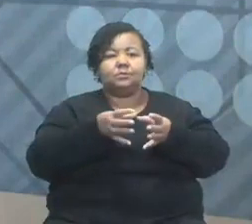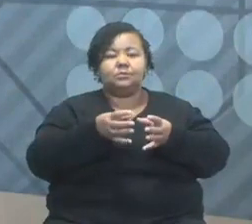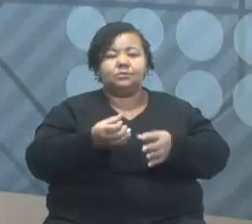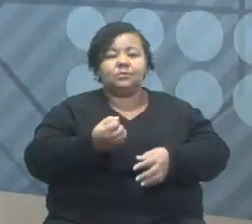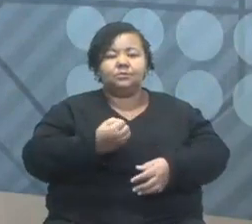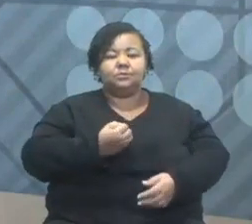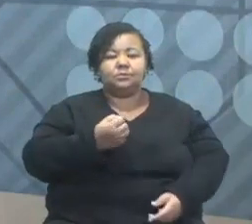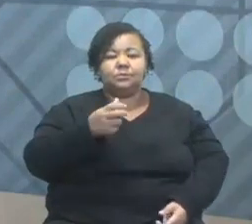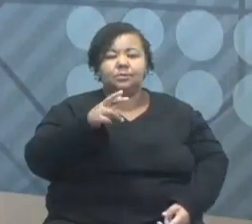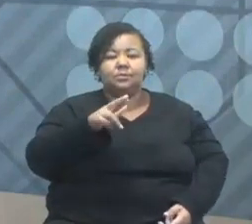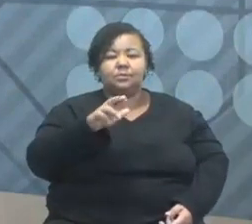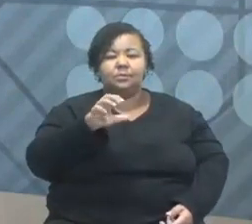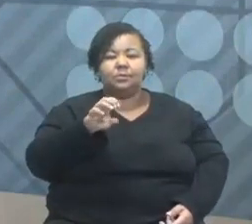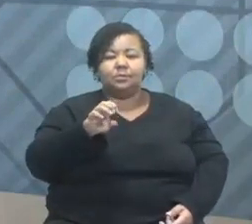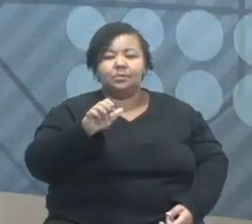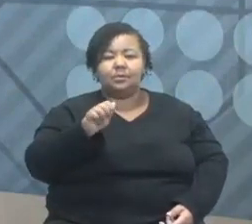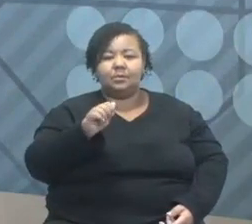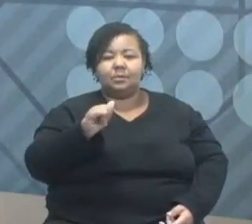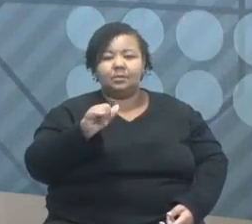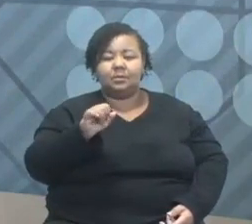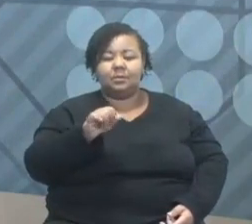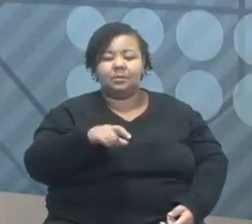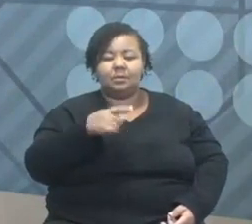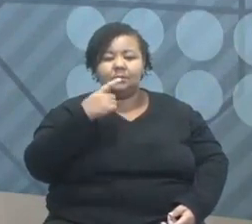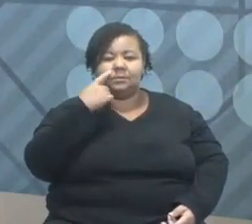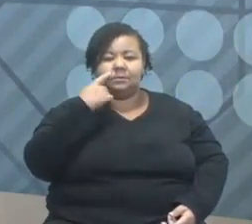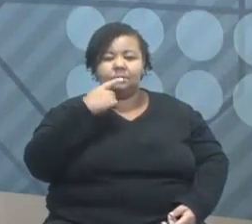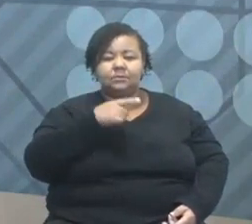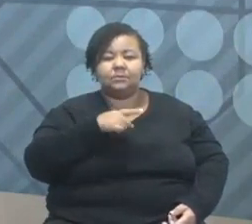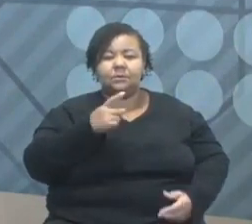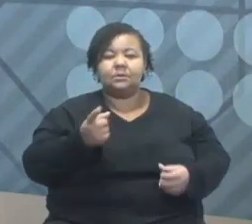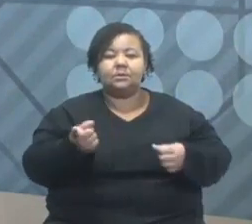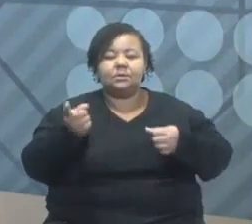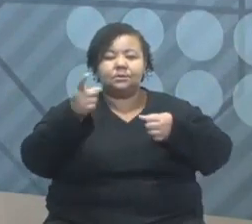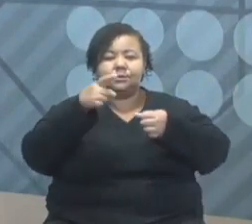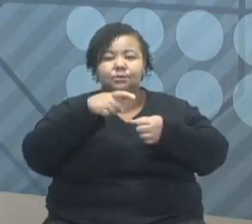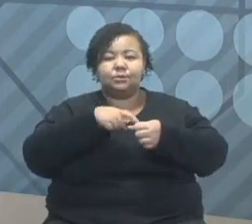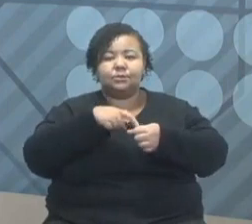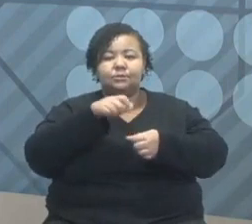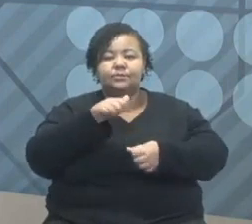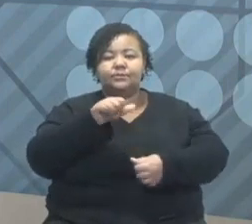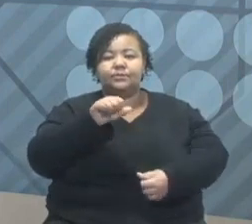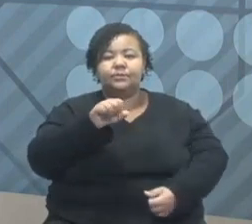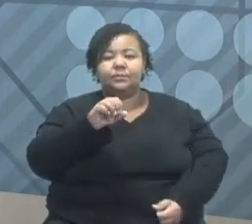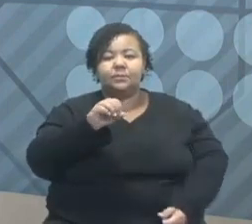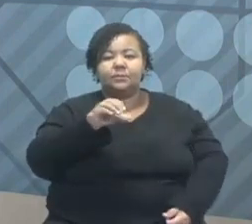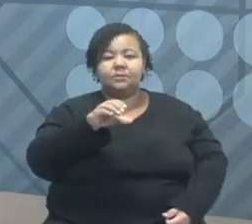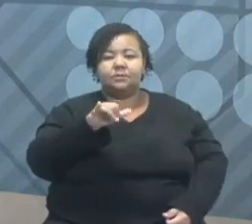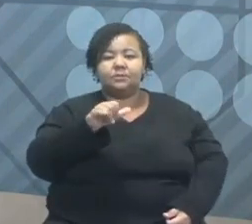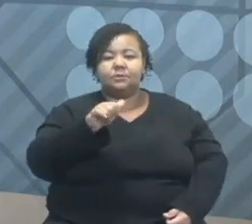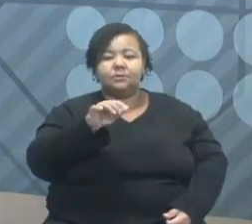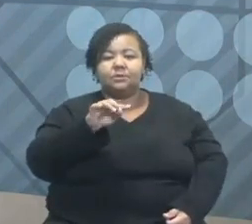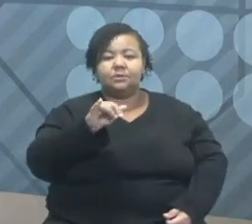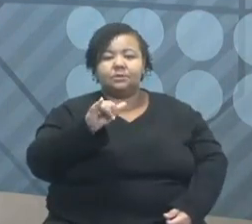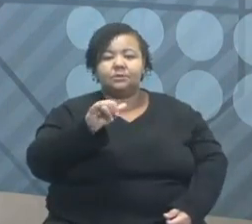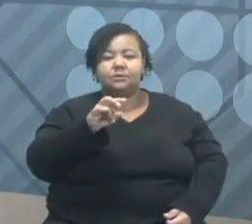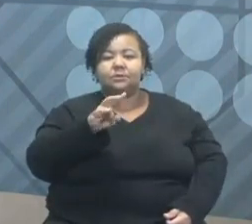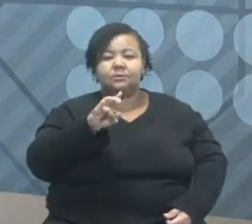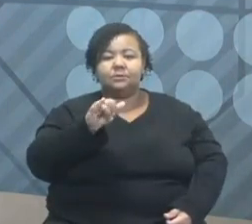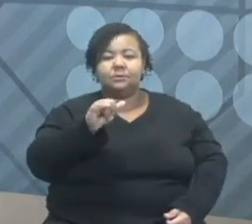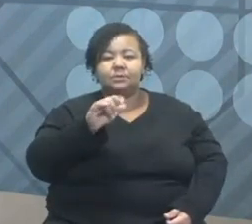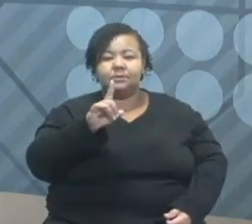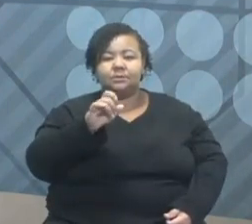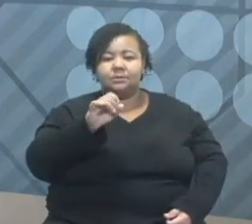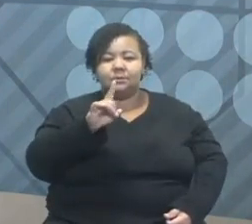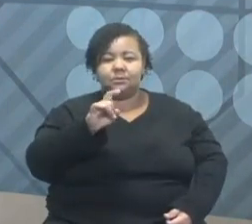números reais. Então, a gente vê que essa operação da associatividade com relação à adição, ela também é válida para o conjunto dos números